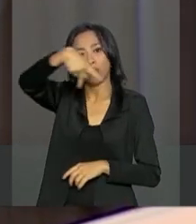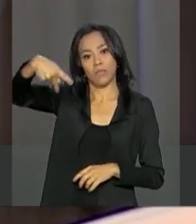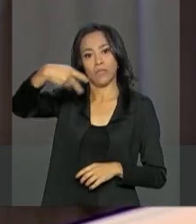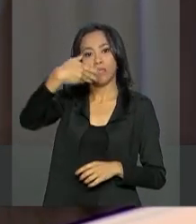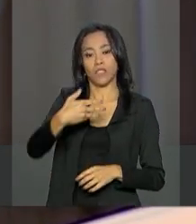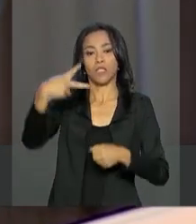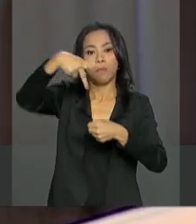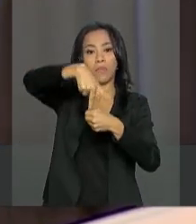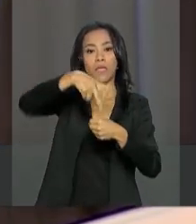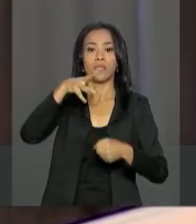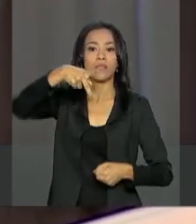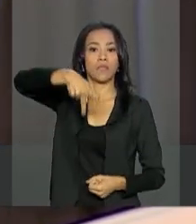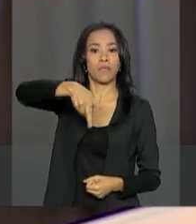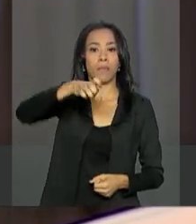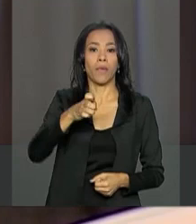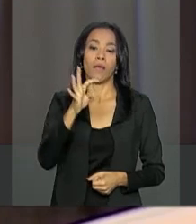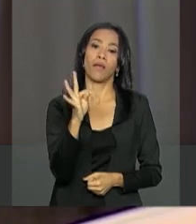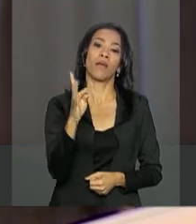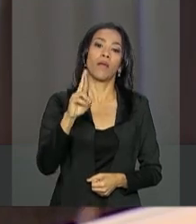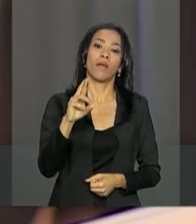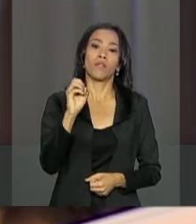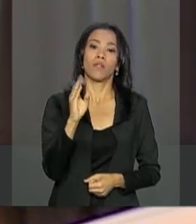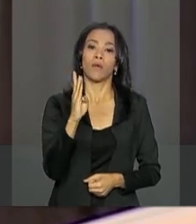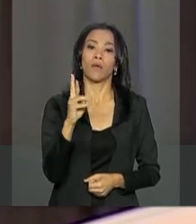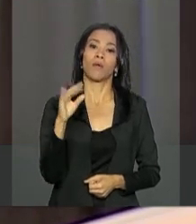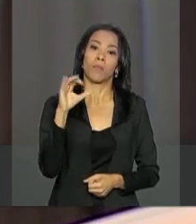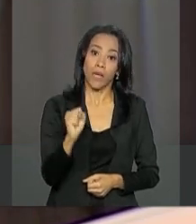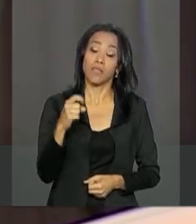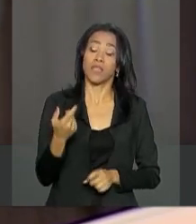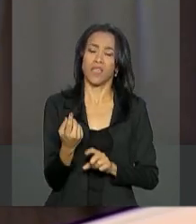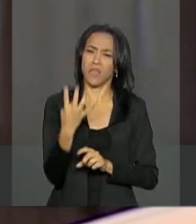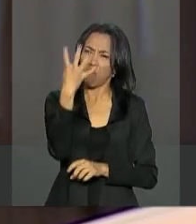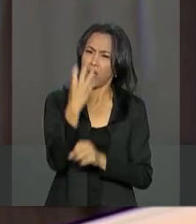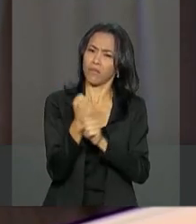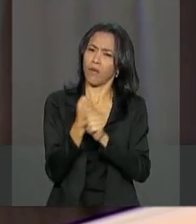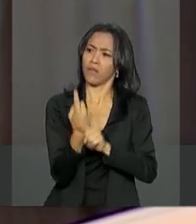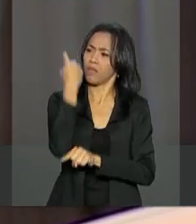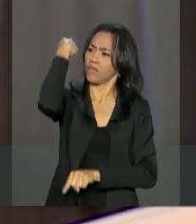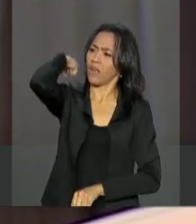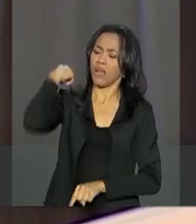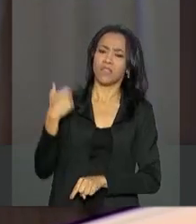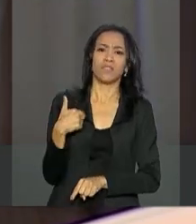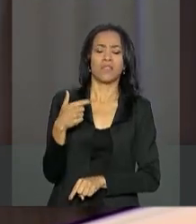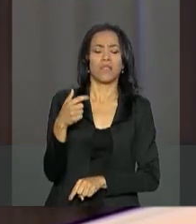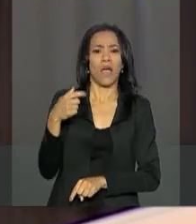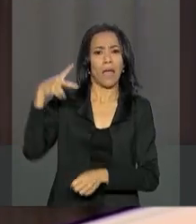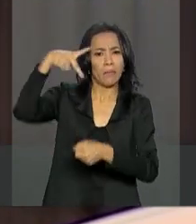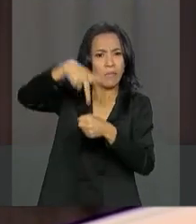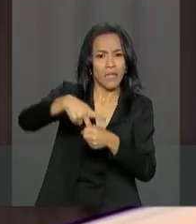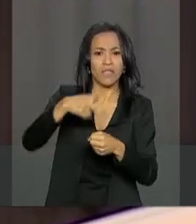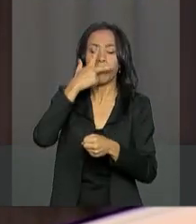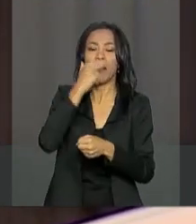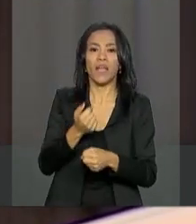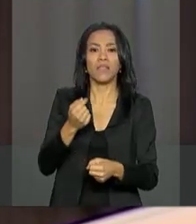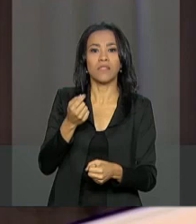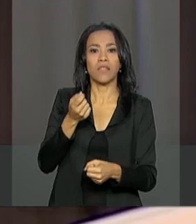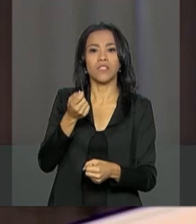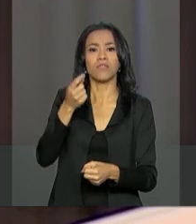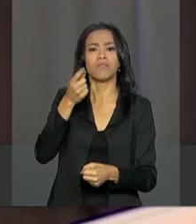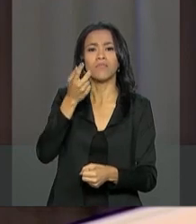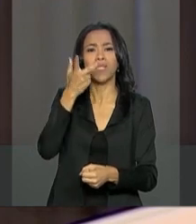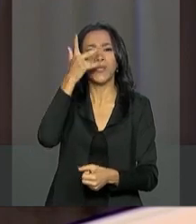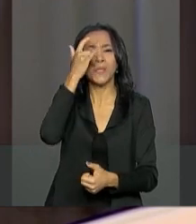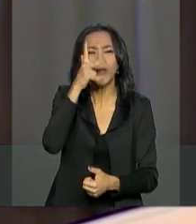menos, 3 anos, 4 anos, a Petrobras era uma palavra que comportava um exagero, quase um palavrão.